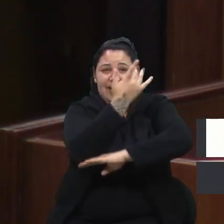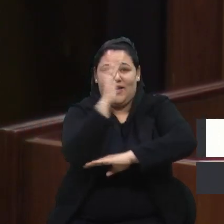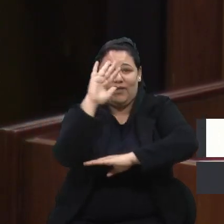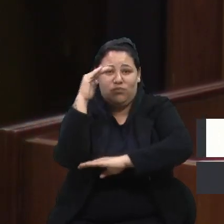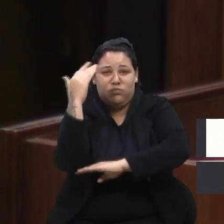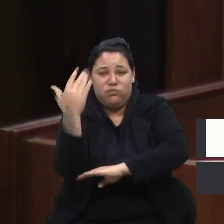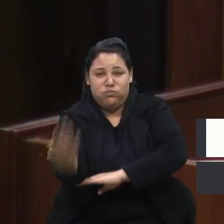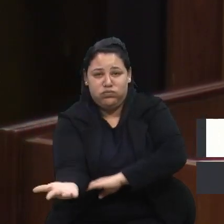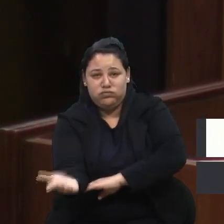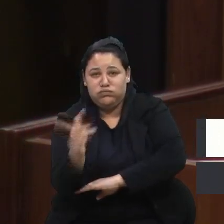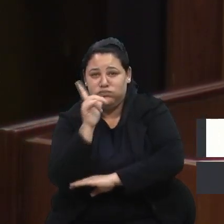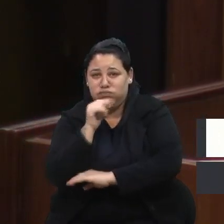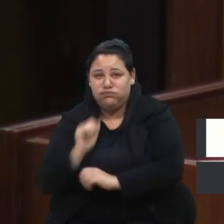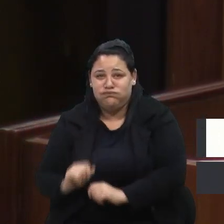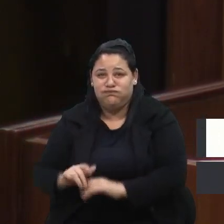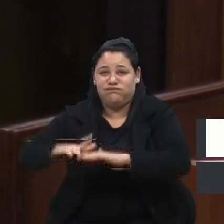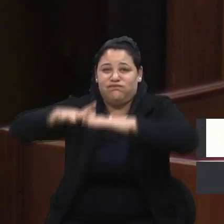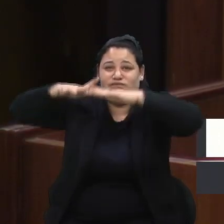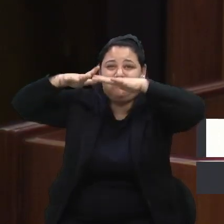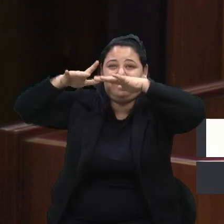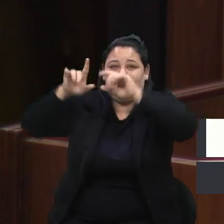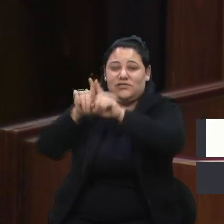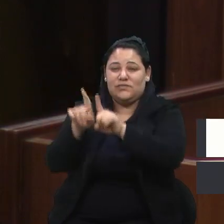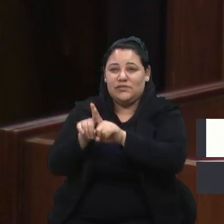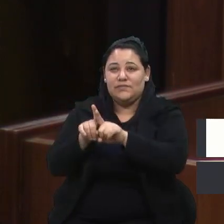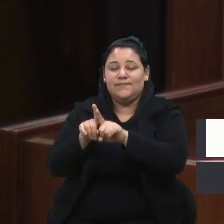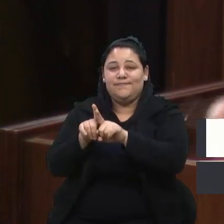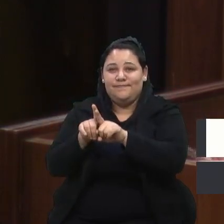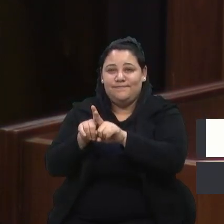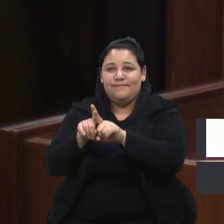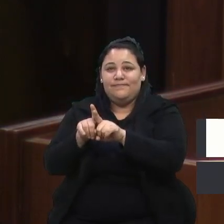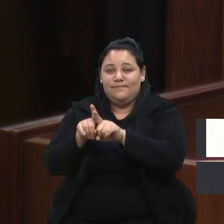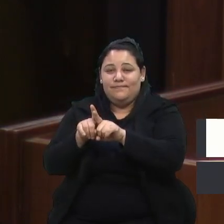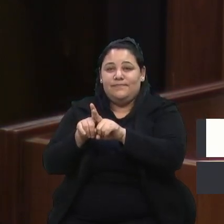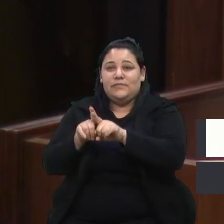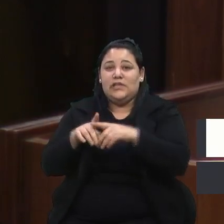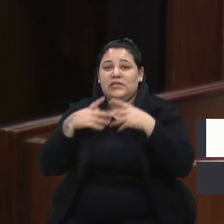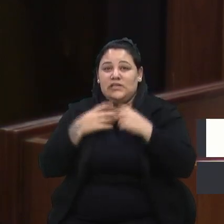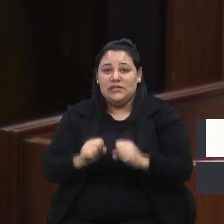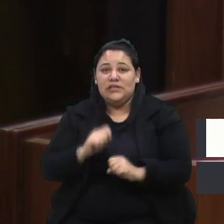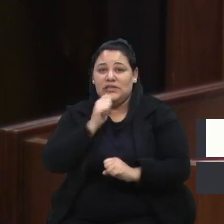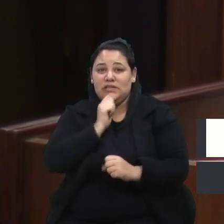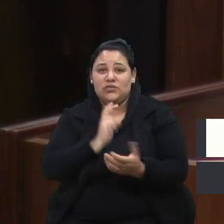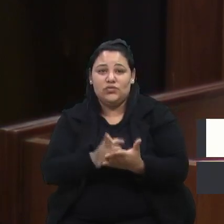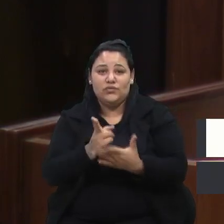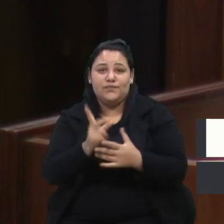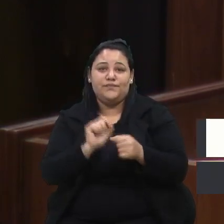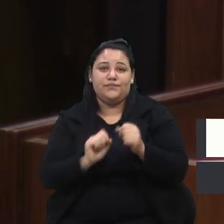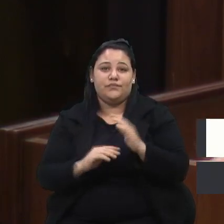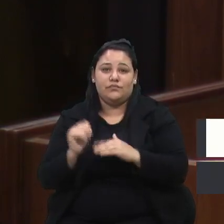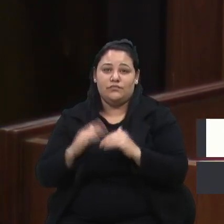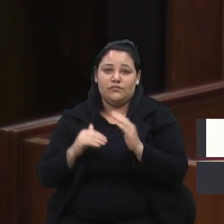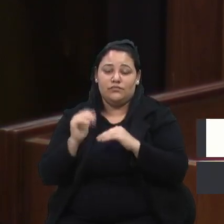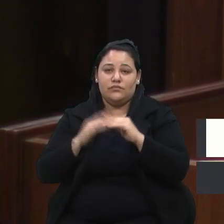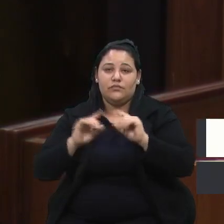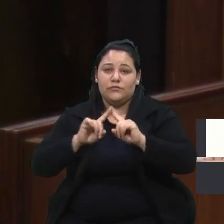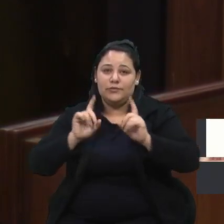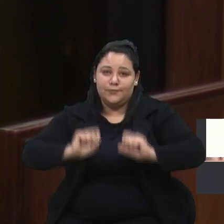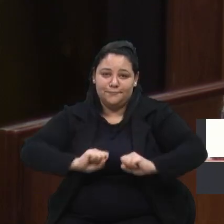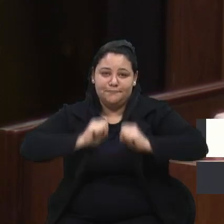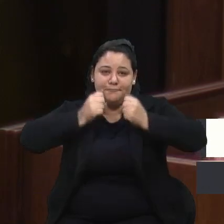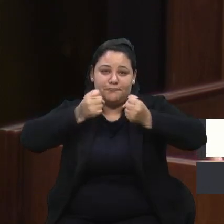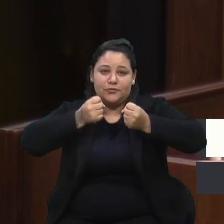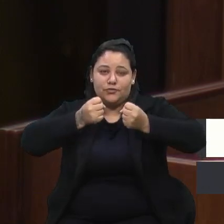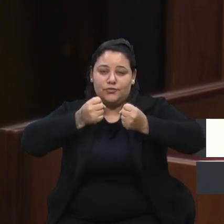nossa secretaria deram a volta, ainda estão fazendo obra, mas graças ao empenho aí da nossa